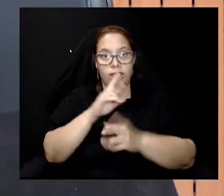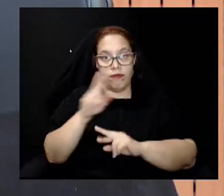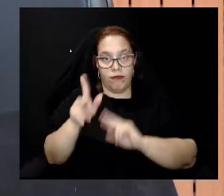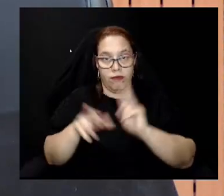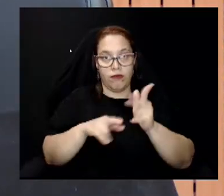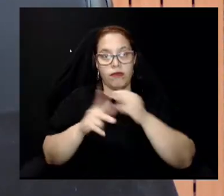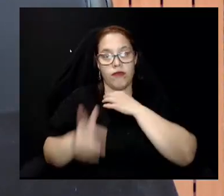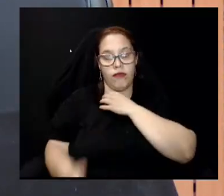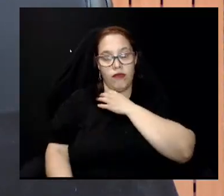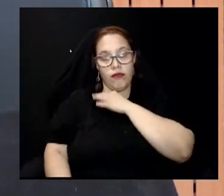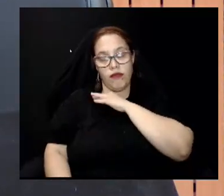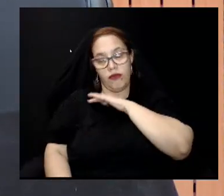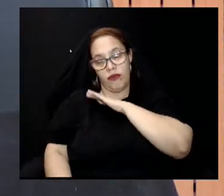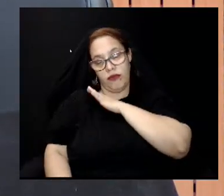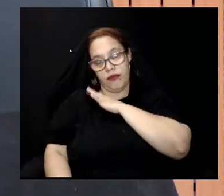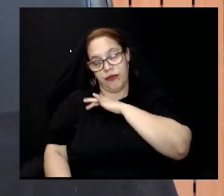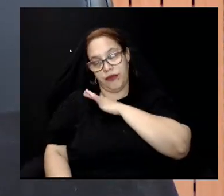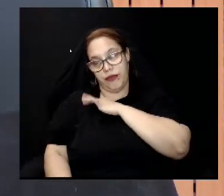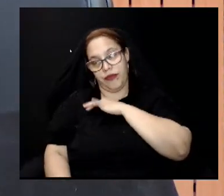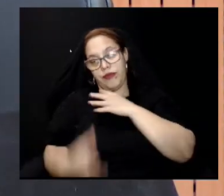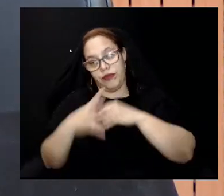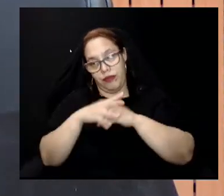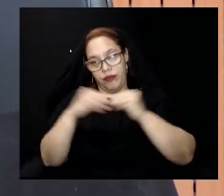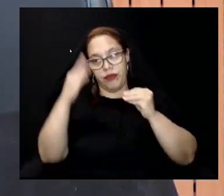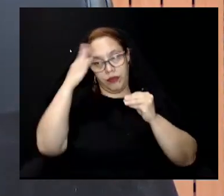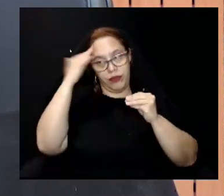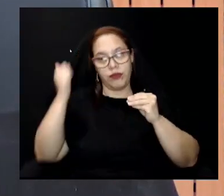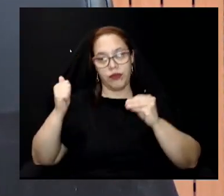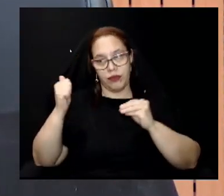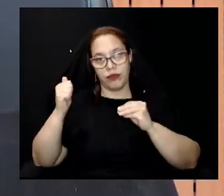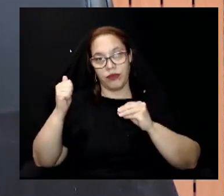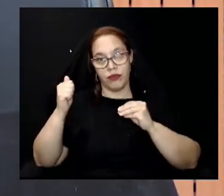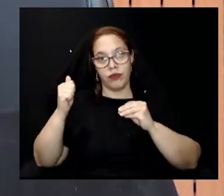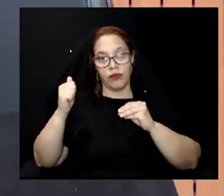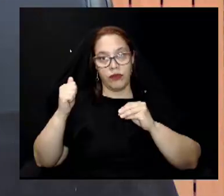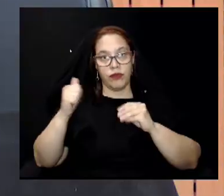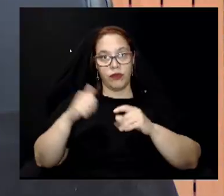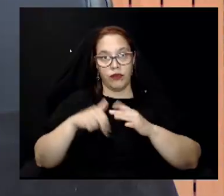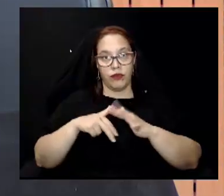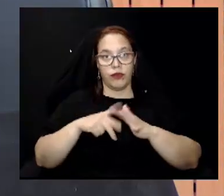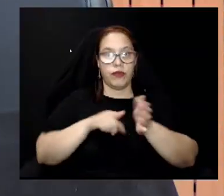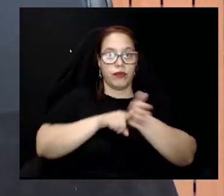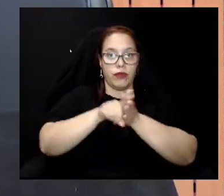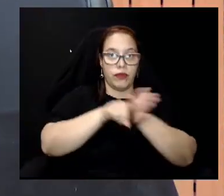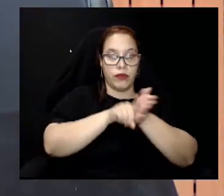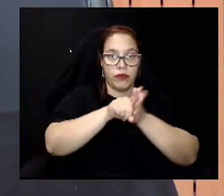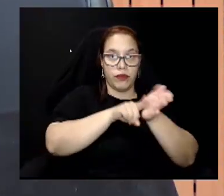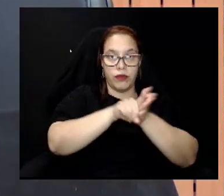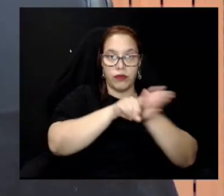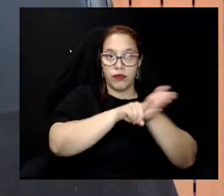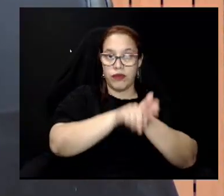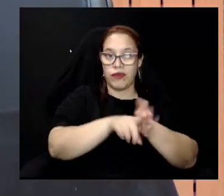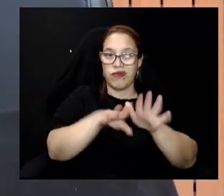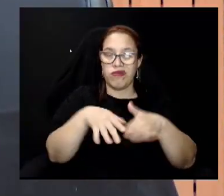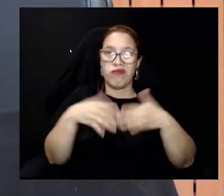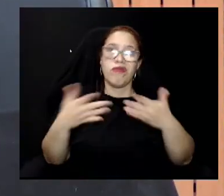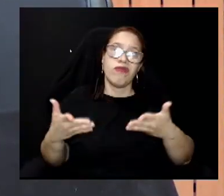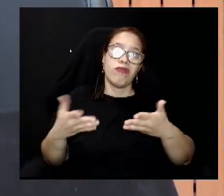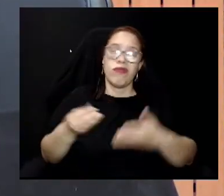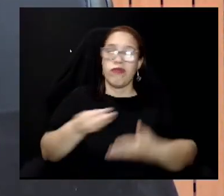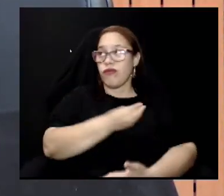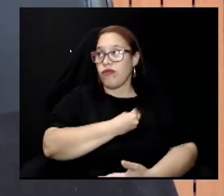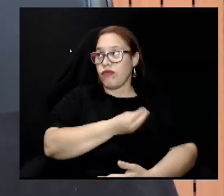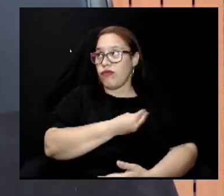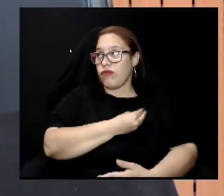Mas, quando a gente fala em cura, eu sei que é uma coisa que todo paciente pergunta muito, né? Mas eu acho que a gente está vivendo na oncologia